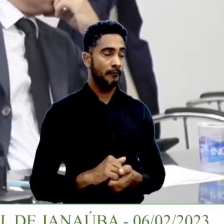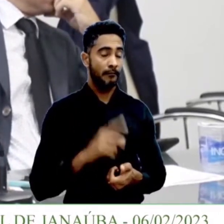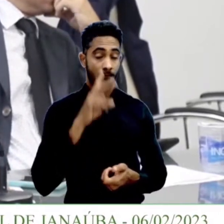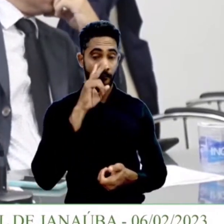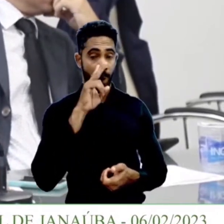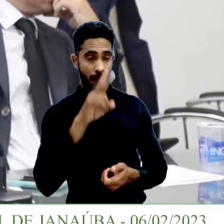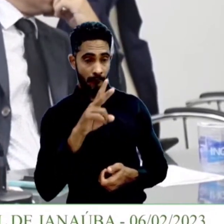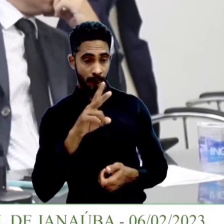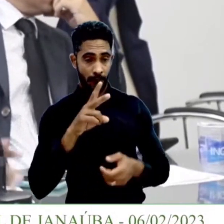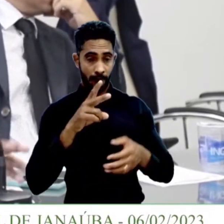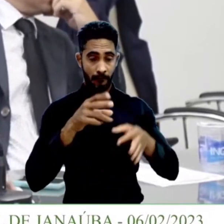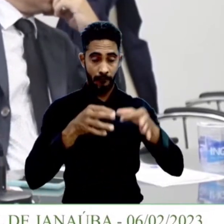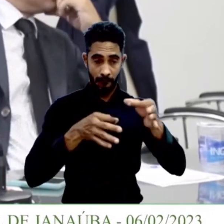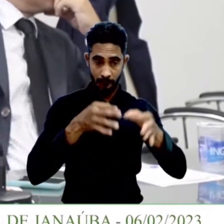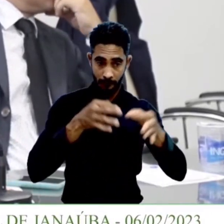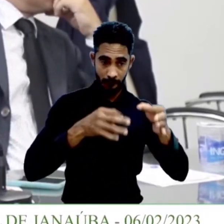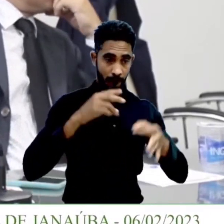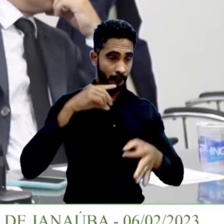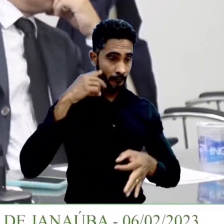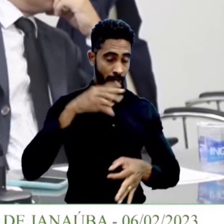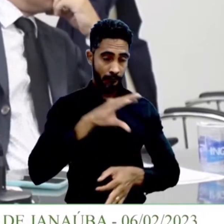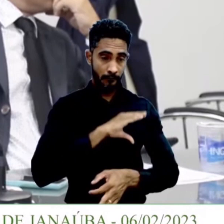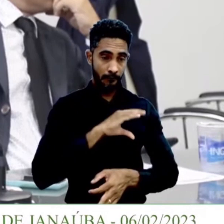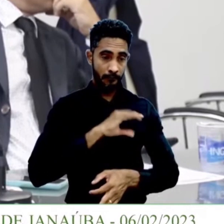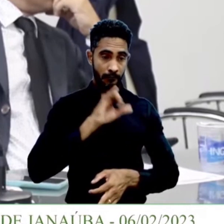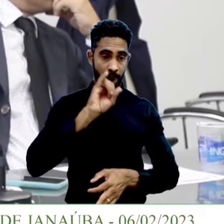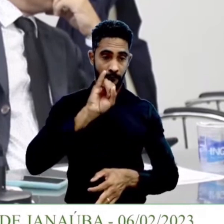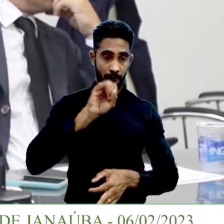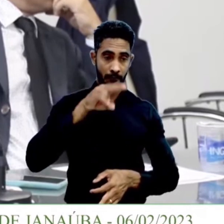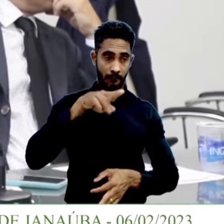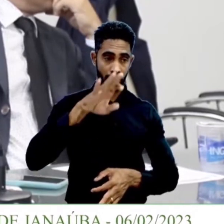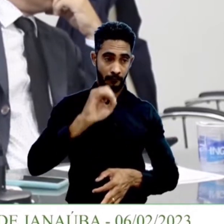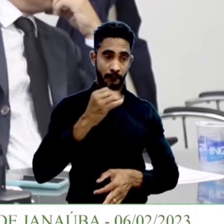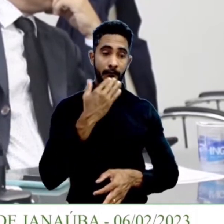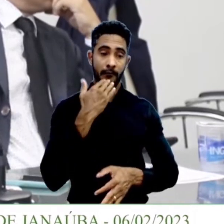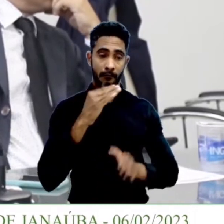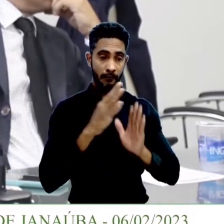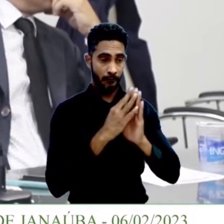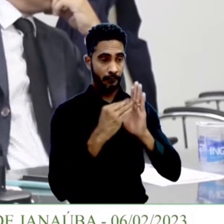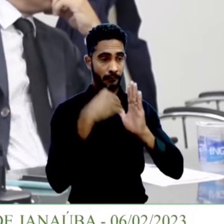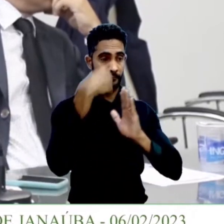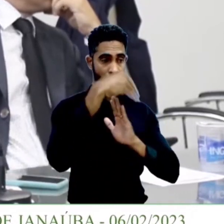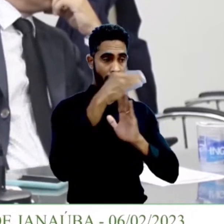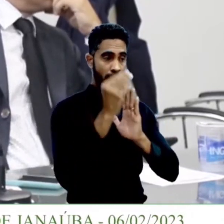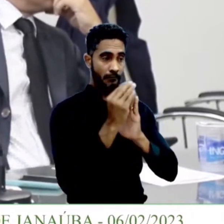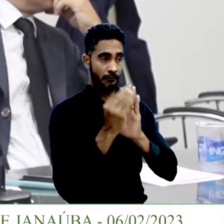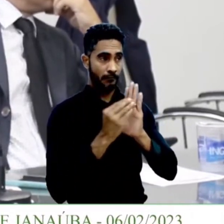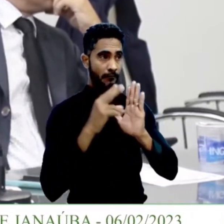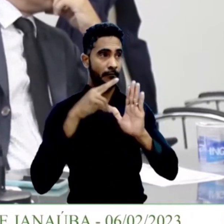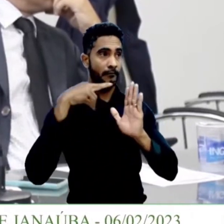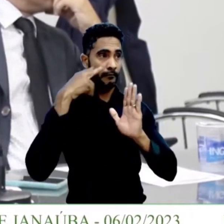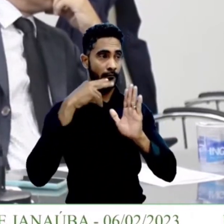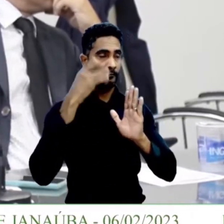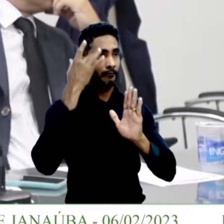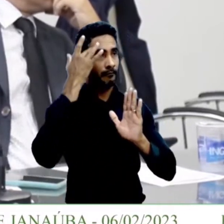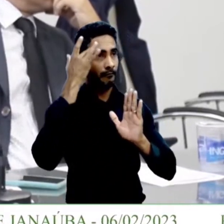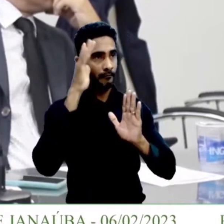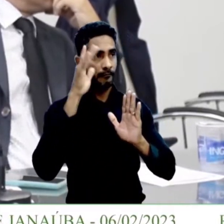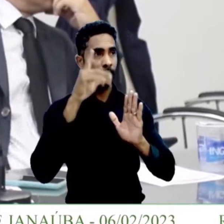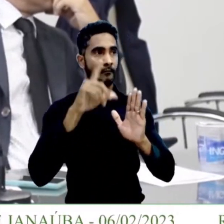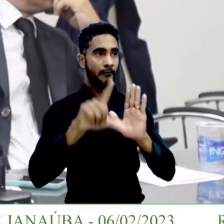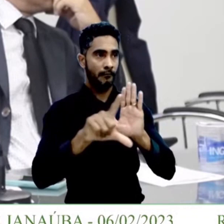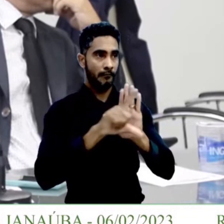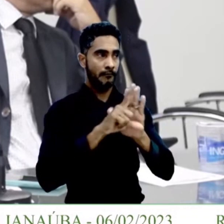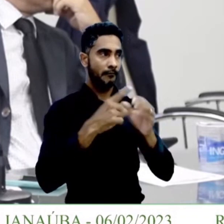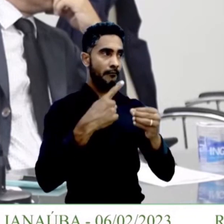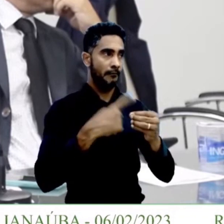aí, porque tem um requerimento, acho que é da colega Islane, pedindo uma agenda para o executivo atender os vereadores. se não for meu engano, eu acho que pela lei